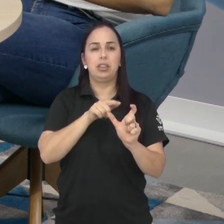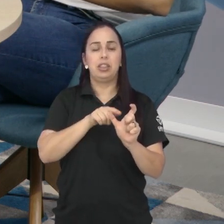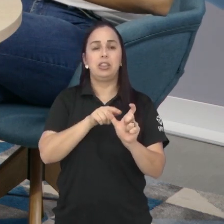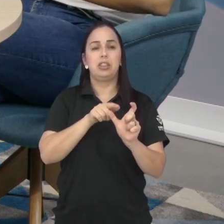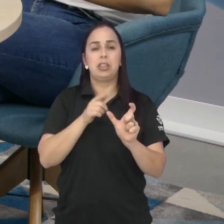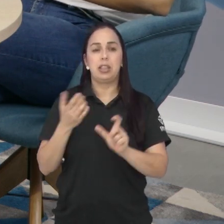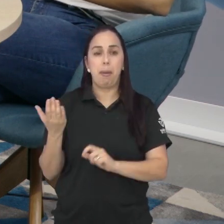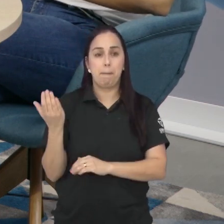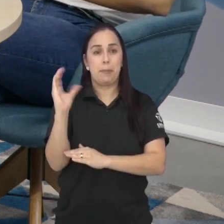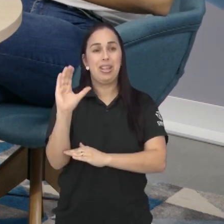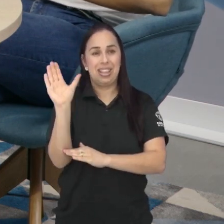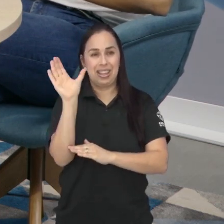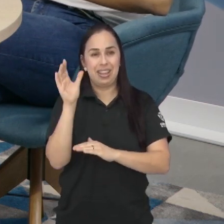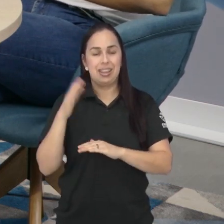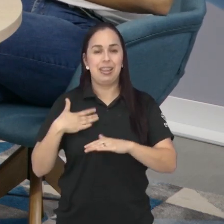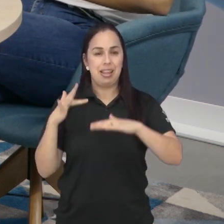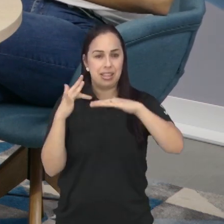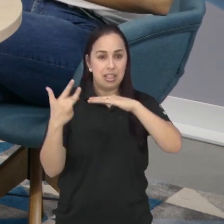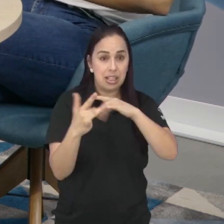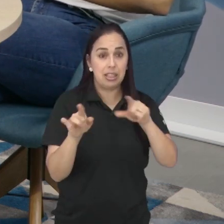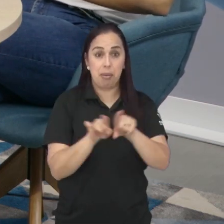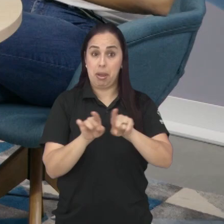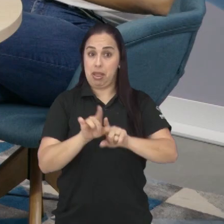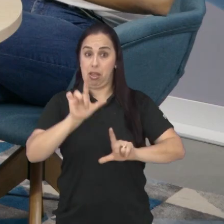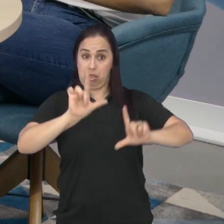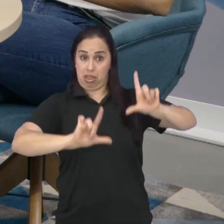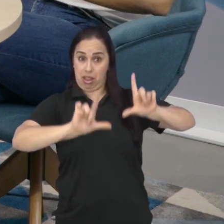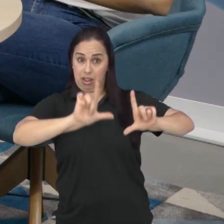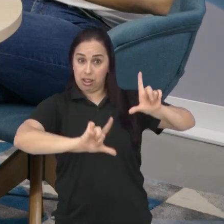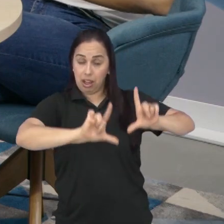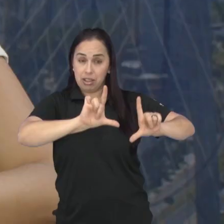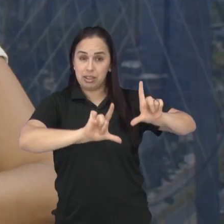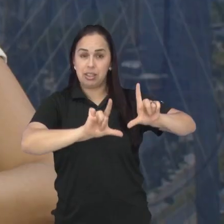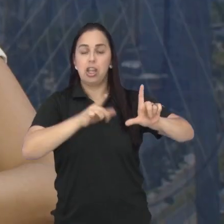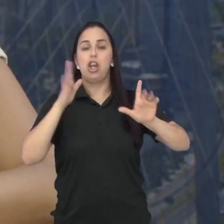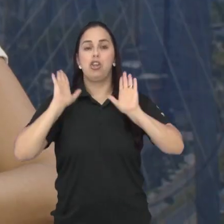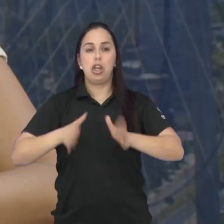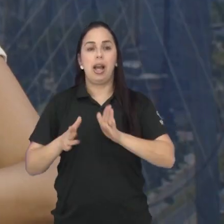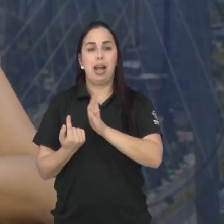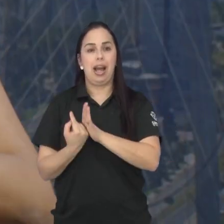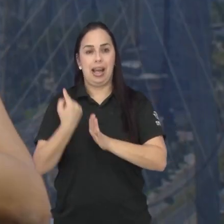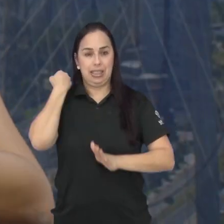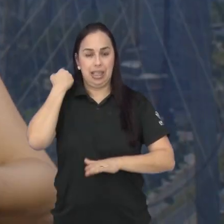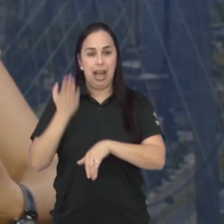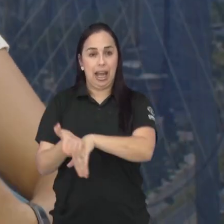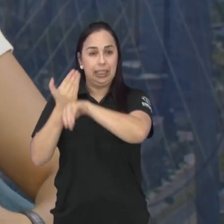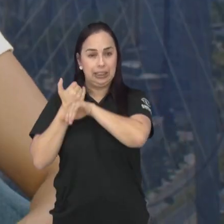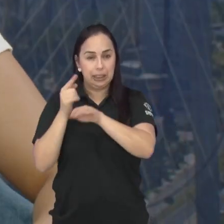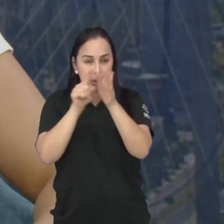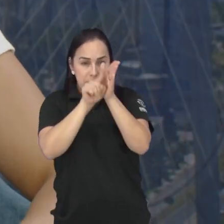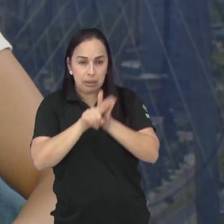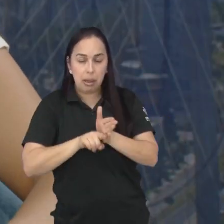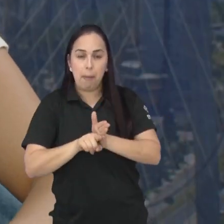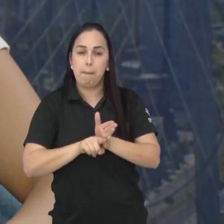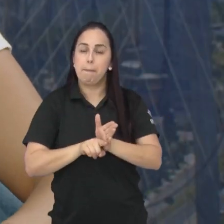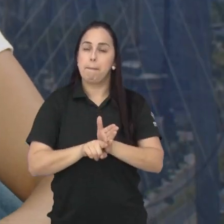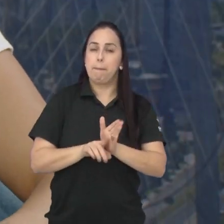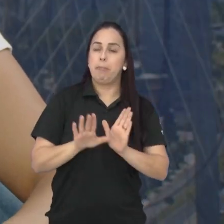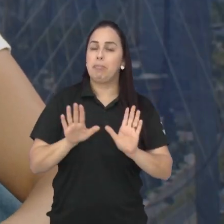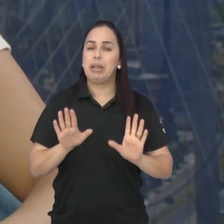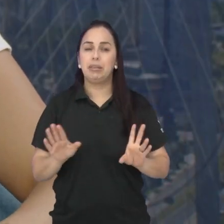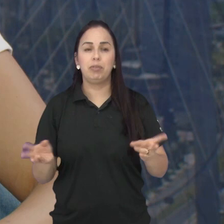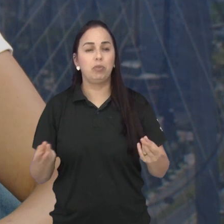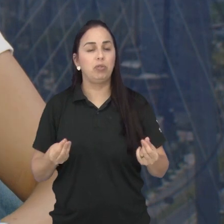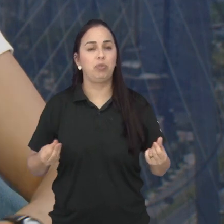redes sociais, em programas televisivos, né? Pelo que eu também pesquisei um pouquinho, mas que tem uma origem